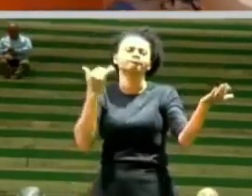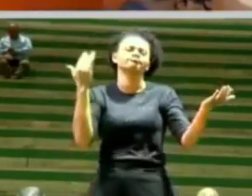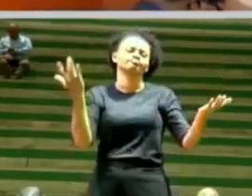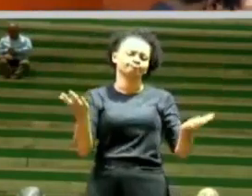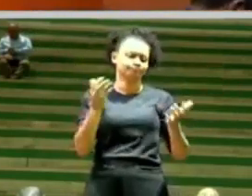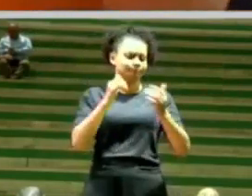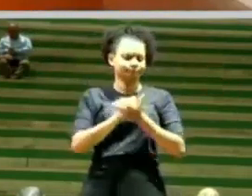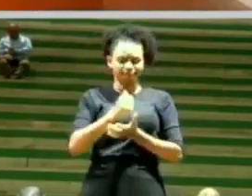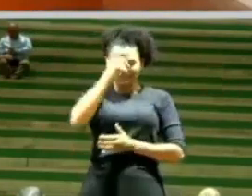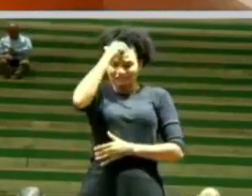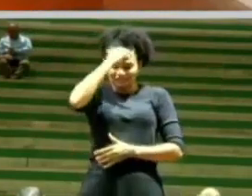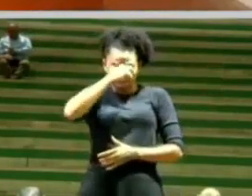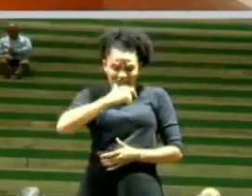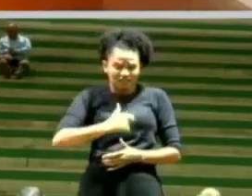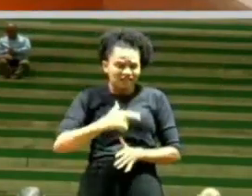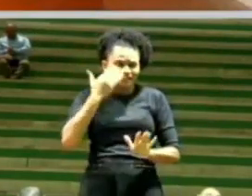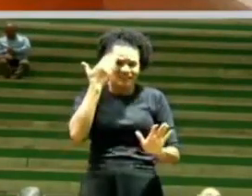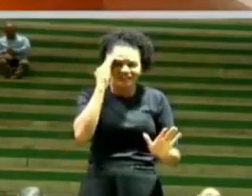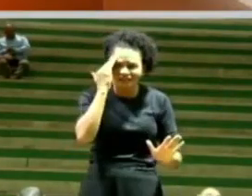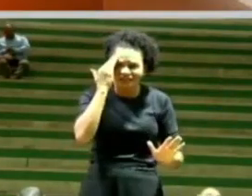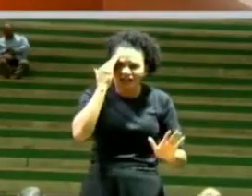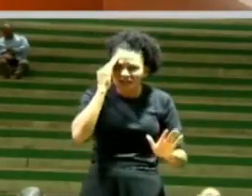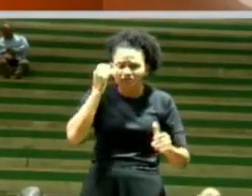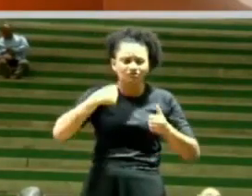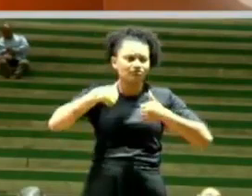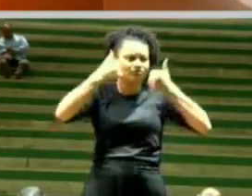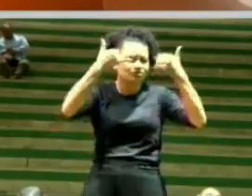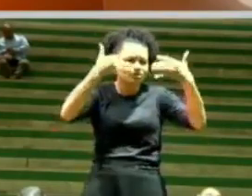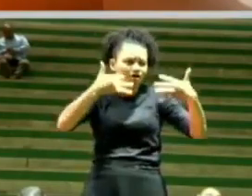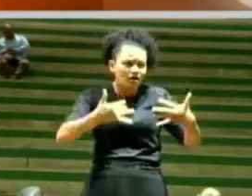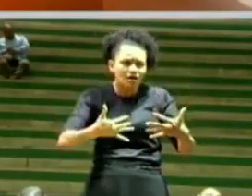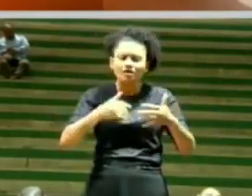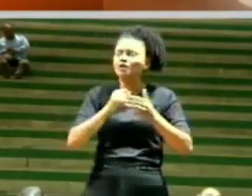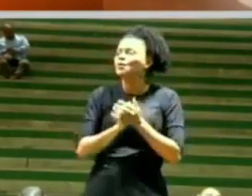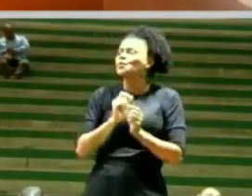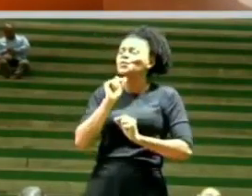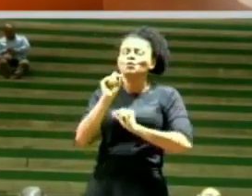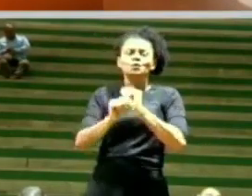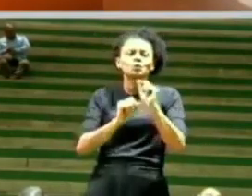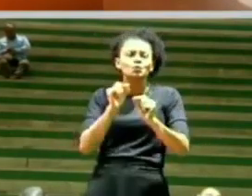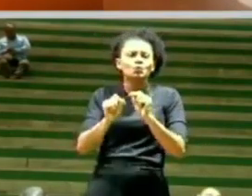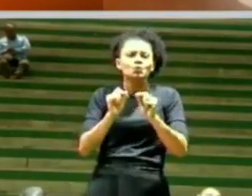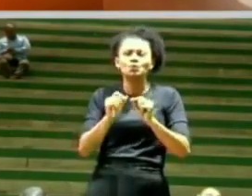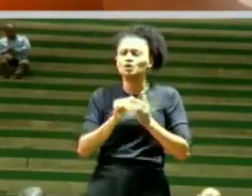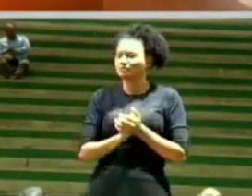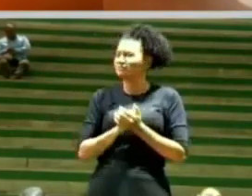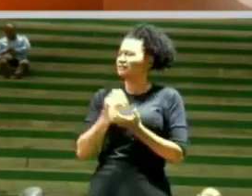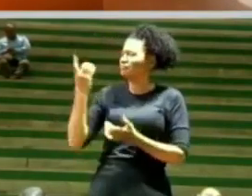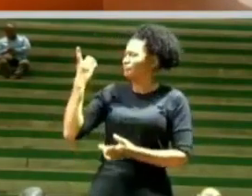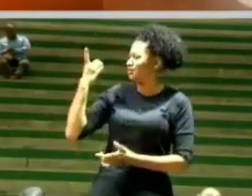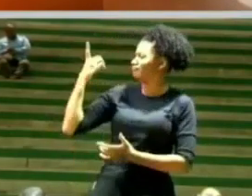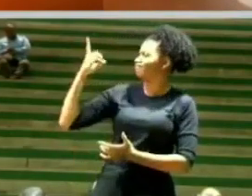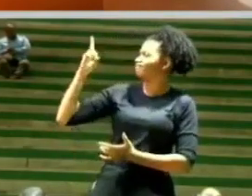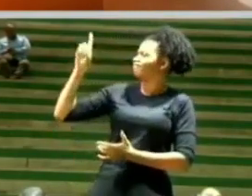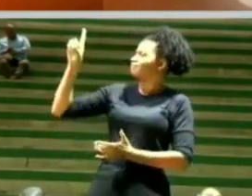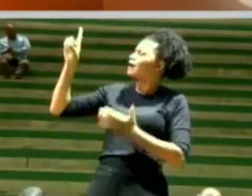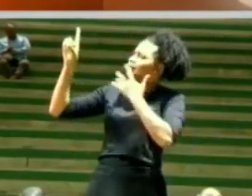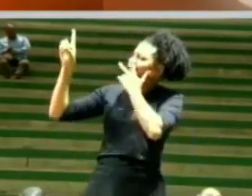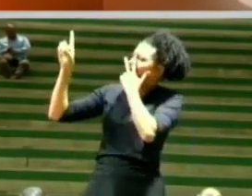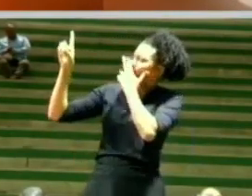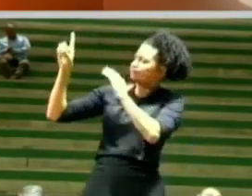a aparente, entendo o que eu estou dizendo, a aparente indiferença de